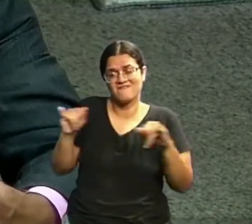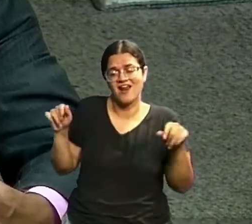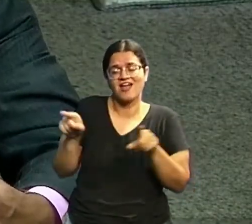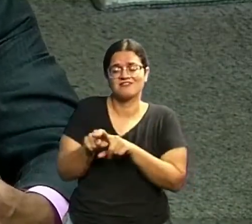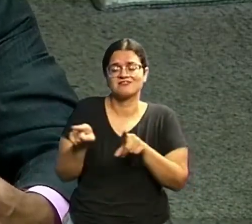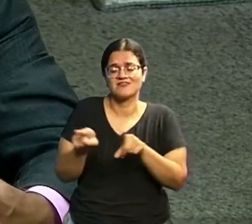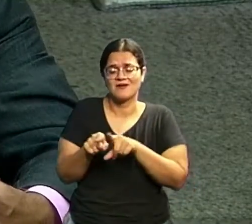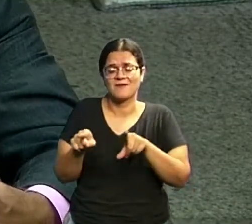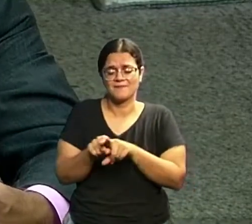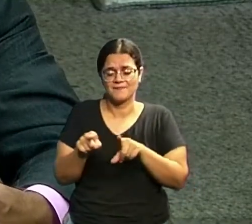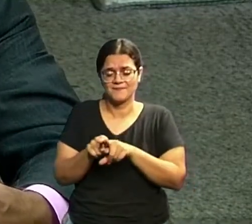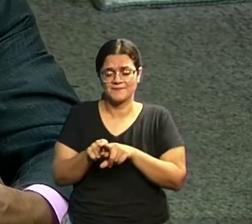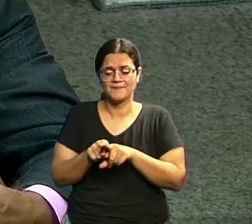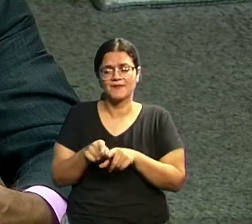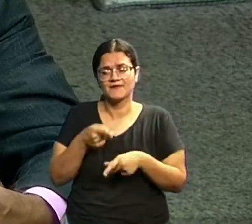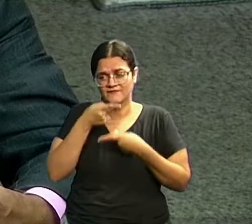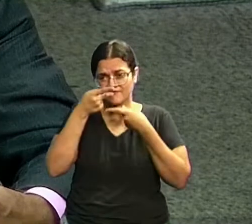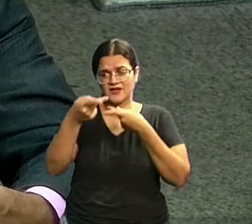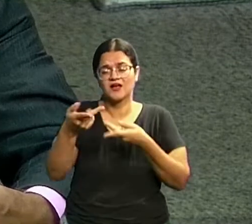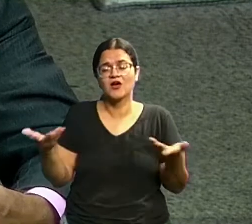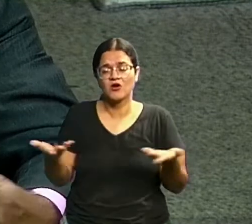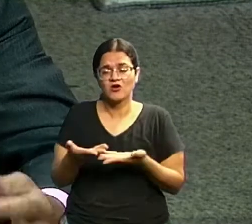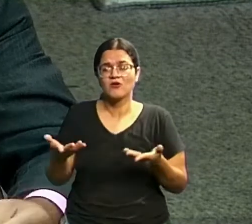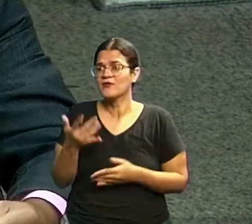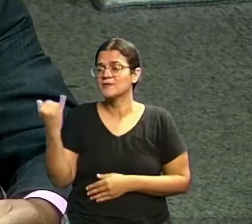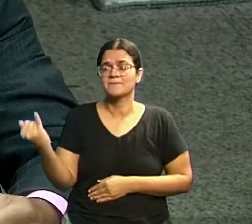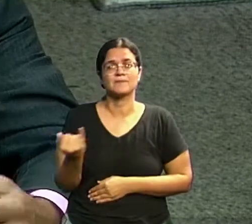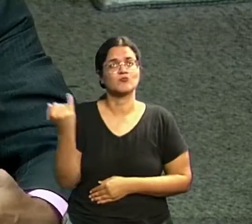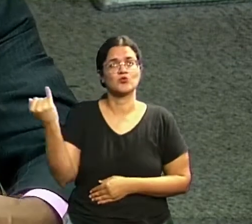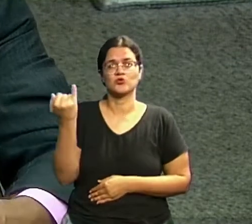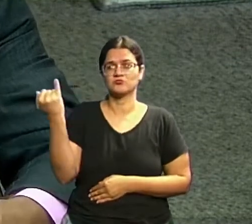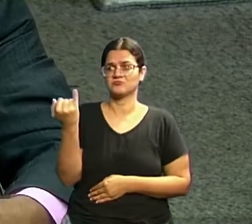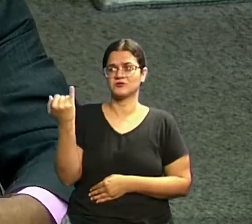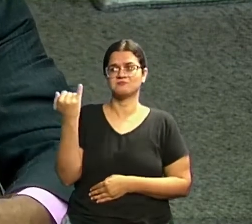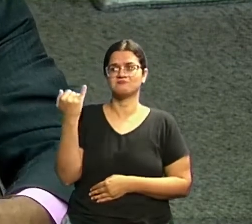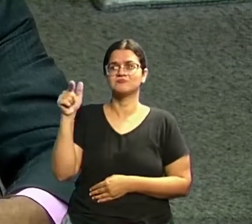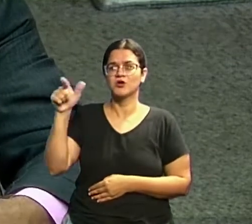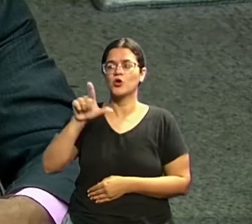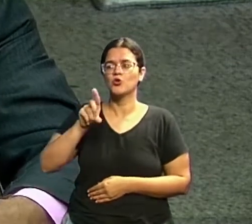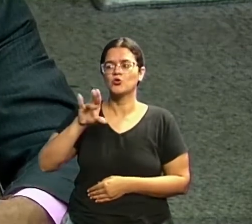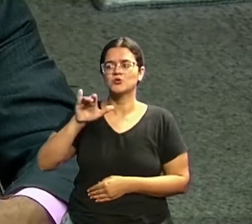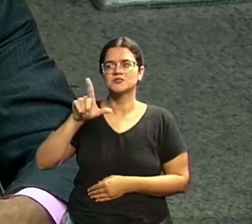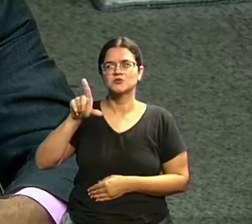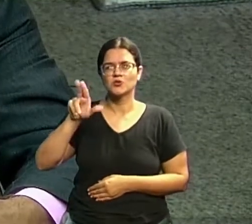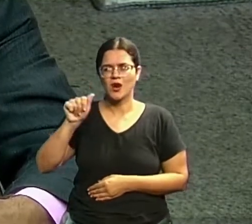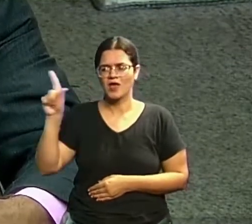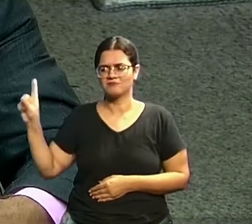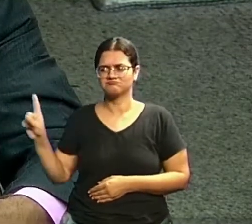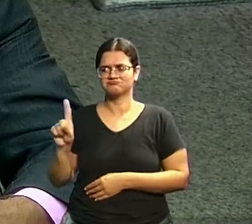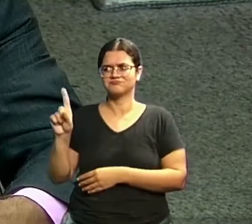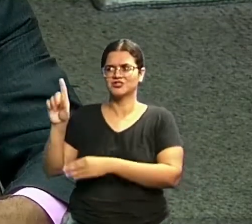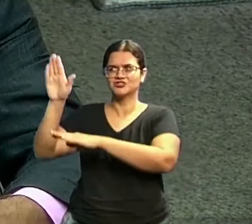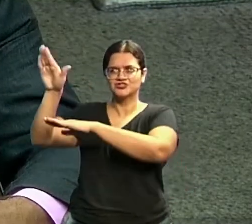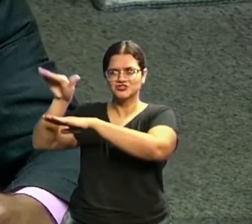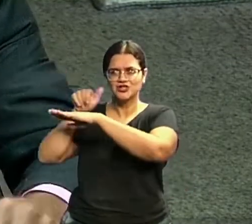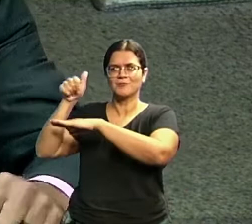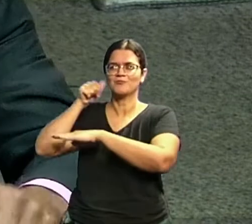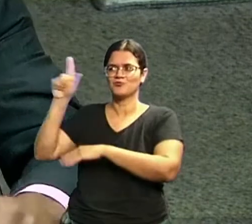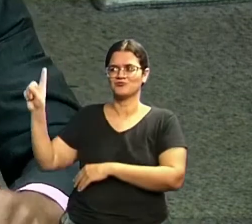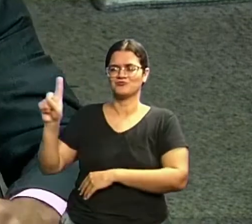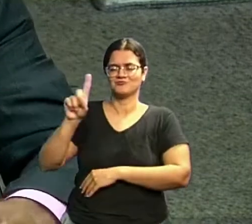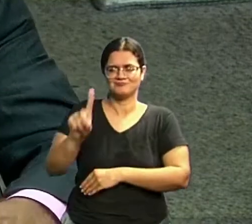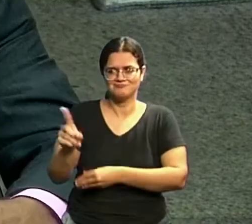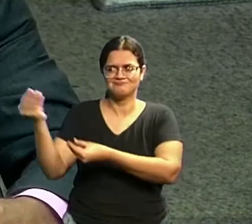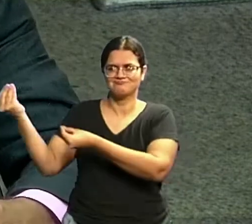de pronunciar nessa bela, importante iniciativa da vereadora Lucila do Recanto. Vereadora, isso é